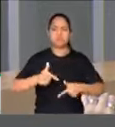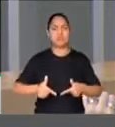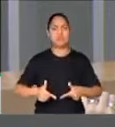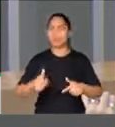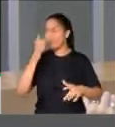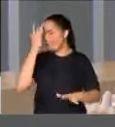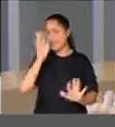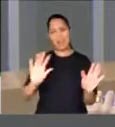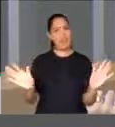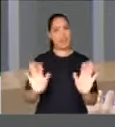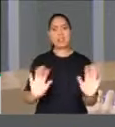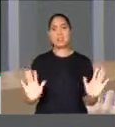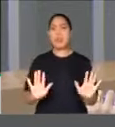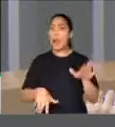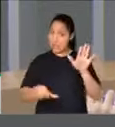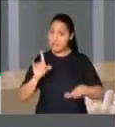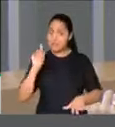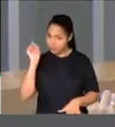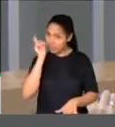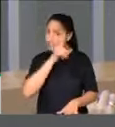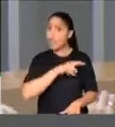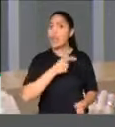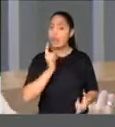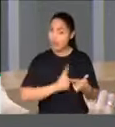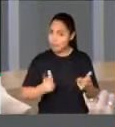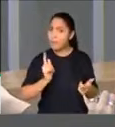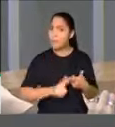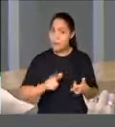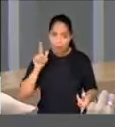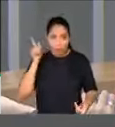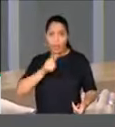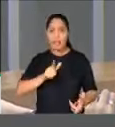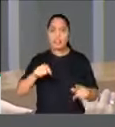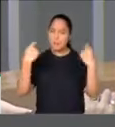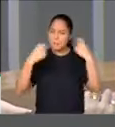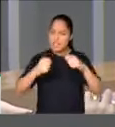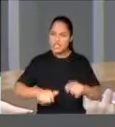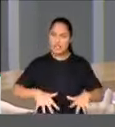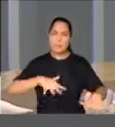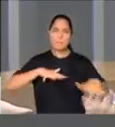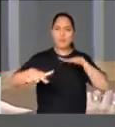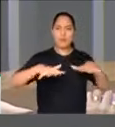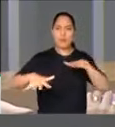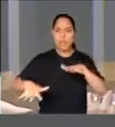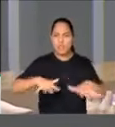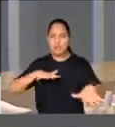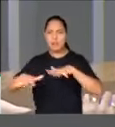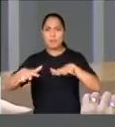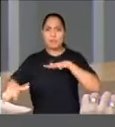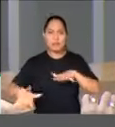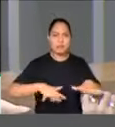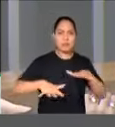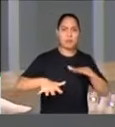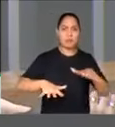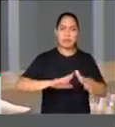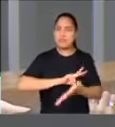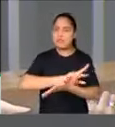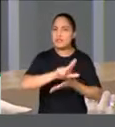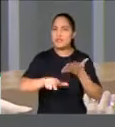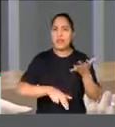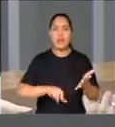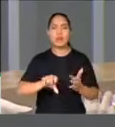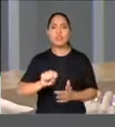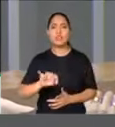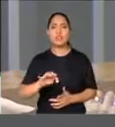difícil fazer as coisas acontecerem. Então, a gente precisa de muitas rebeliões, de muitos Stonewalls, né? A gente